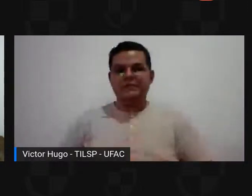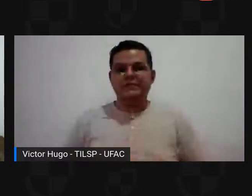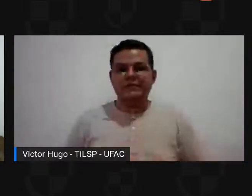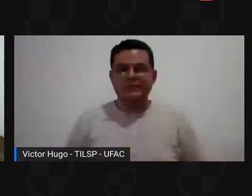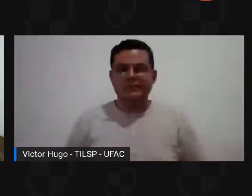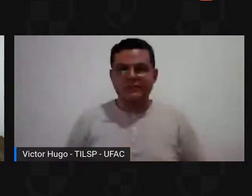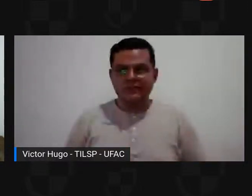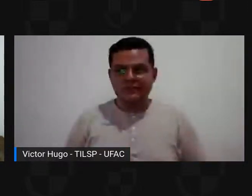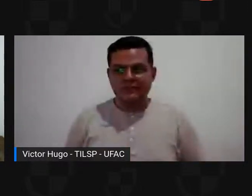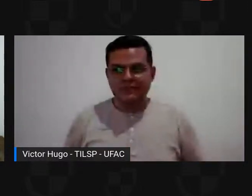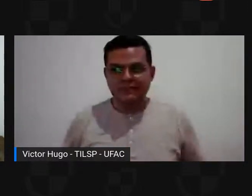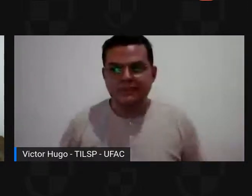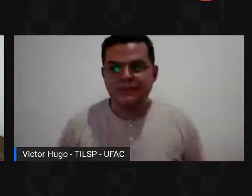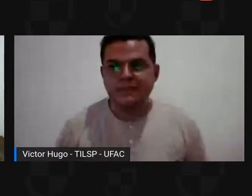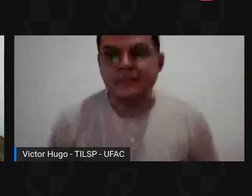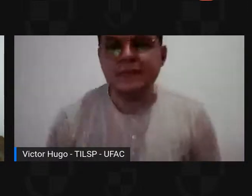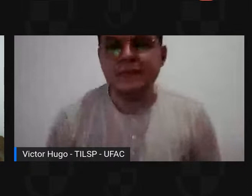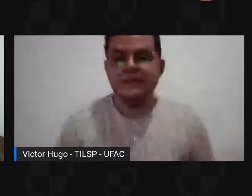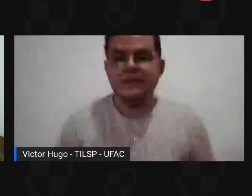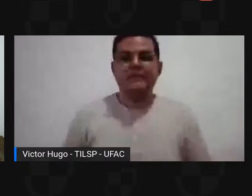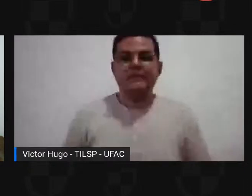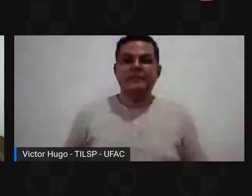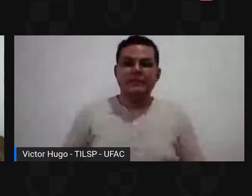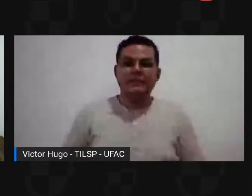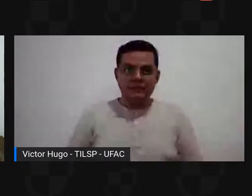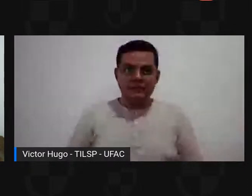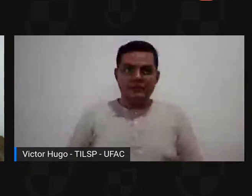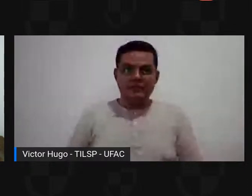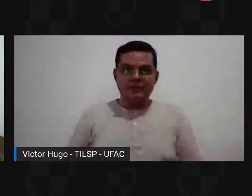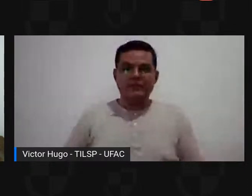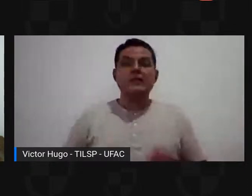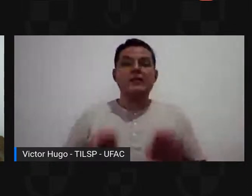E temos também a fase da pesquisa.